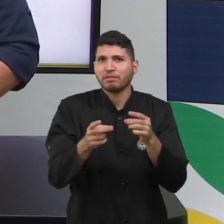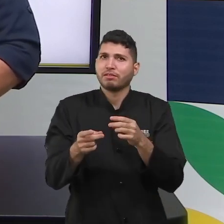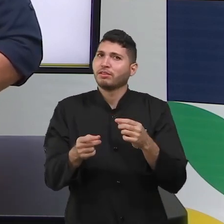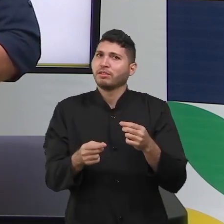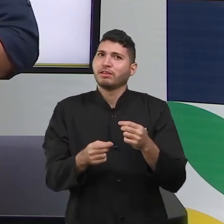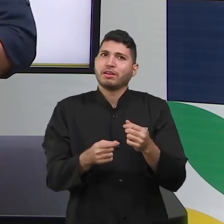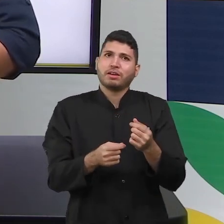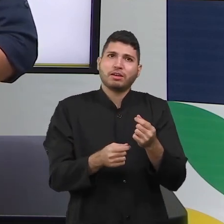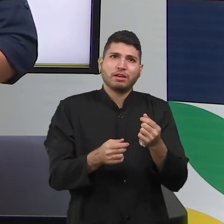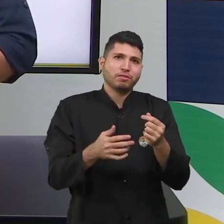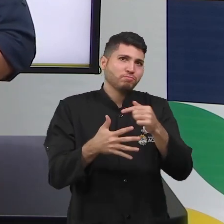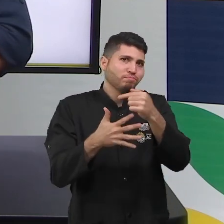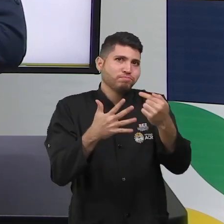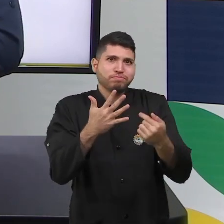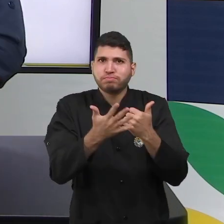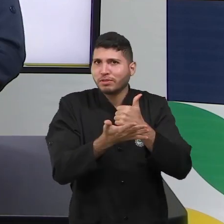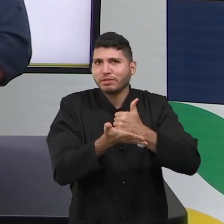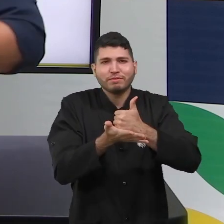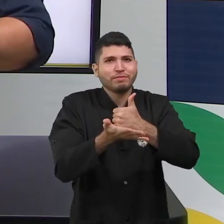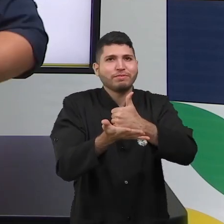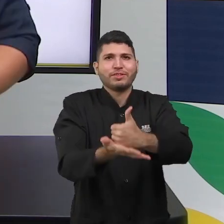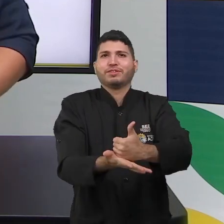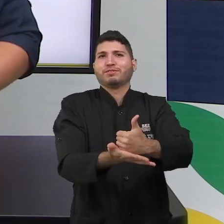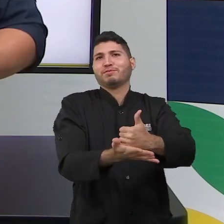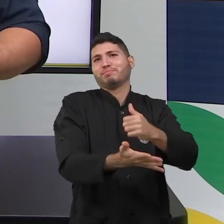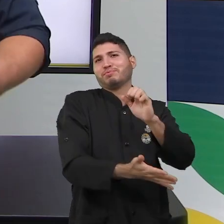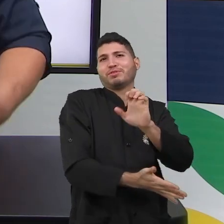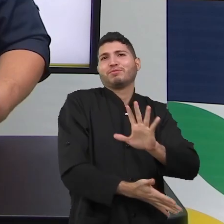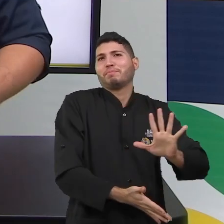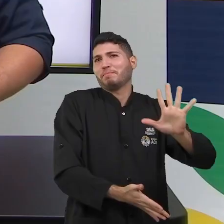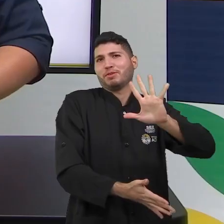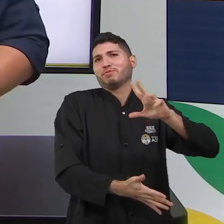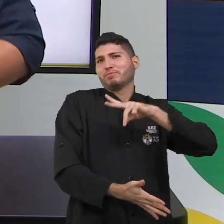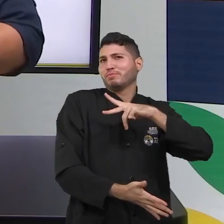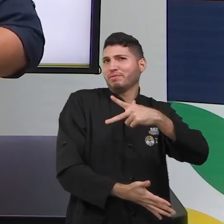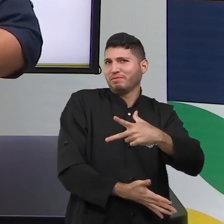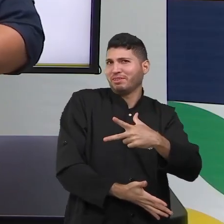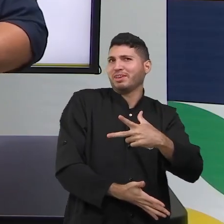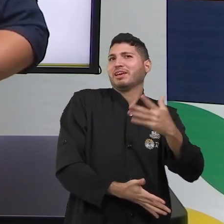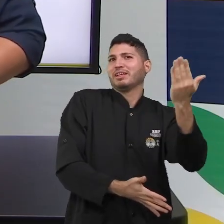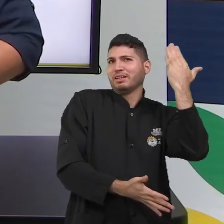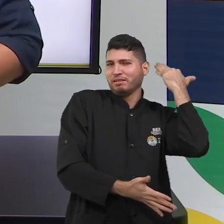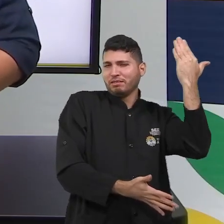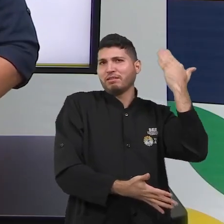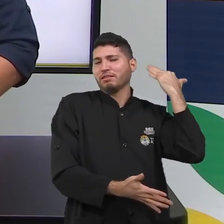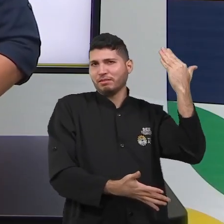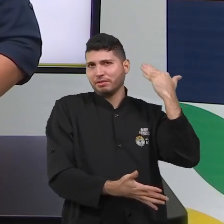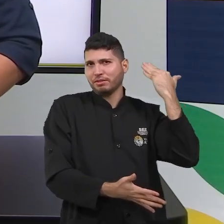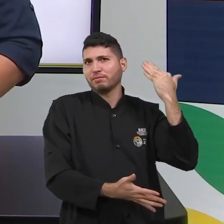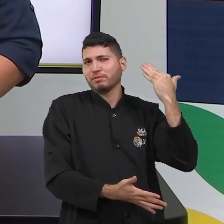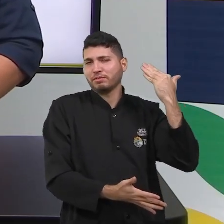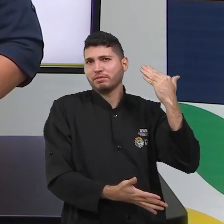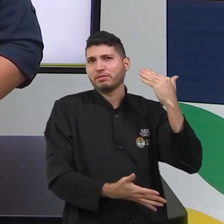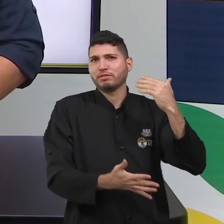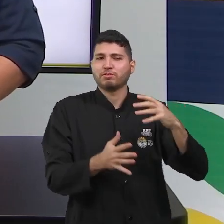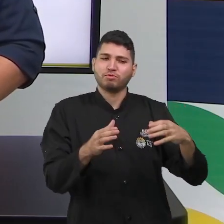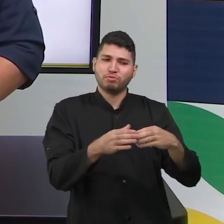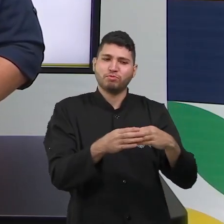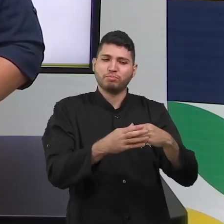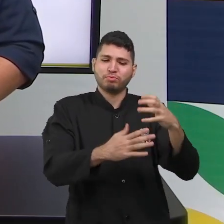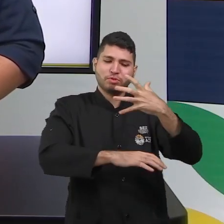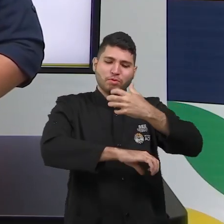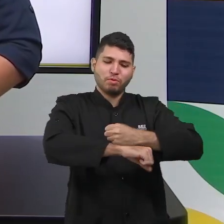lucrativo. Traficar esses escravos da África para a América, para o Brasil, era altamente lucrativo para todos aqueles